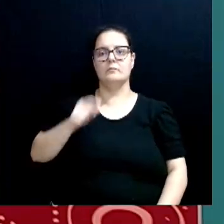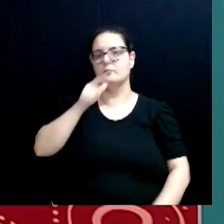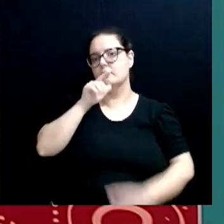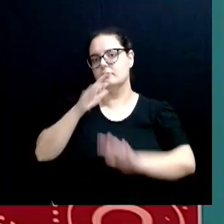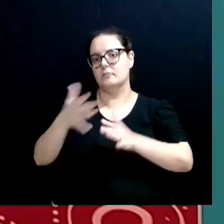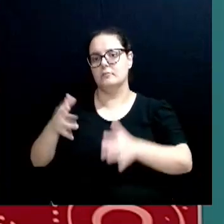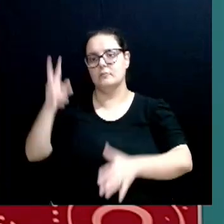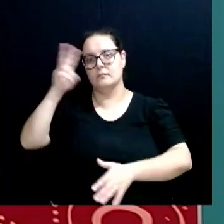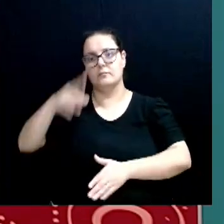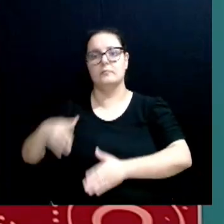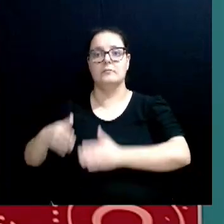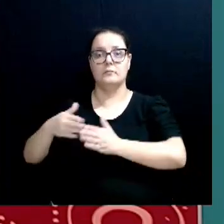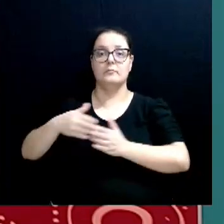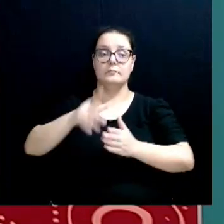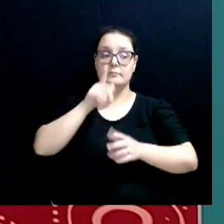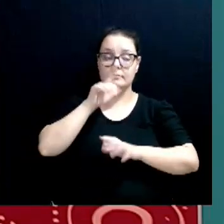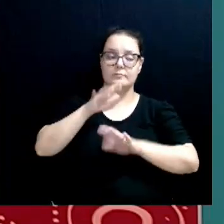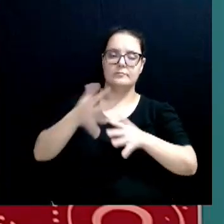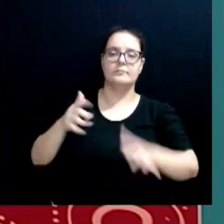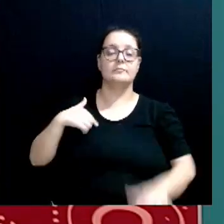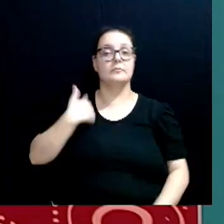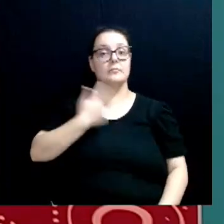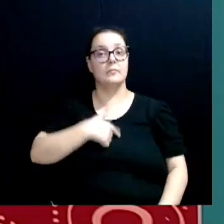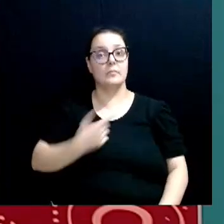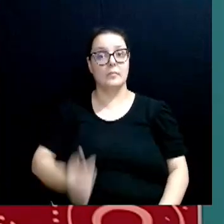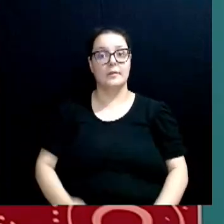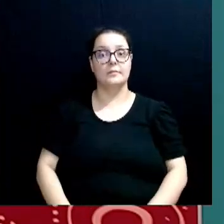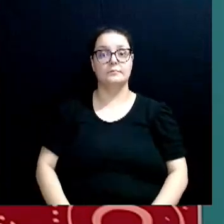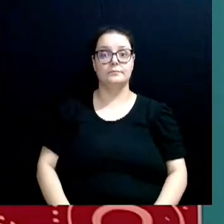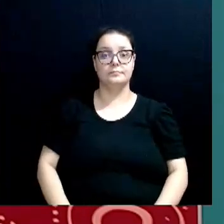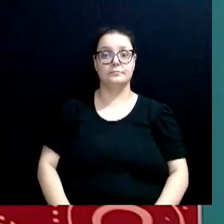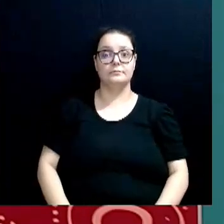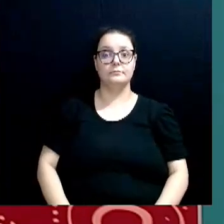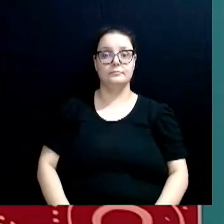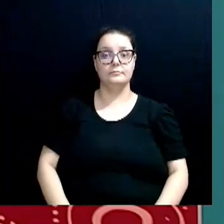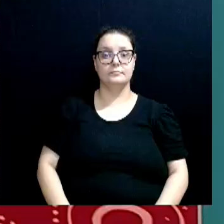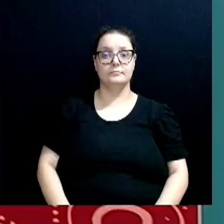transatlântica, né? Então, para nós foi assim,